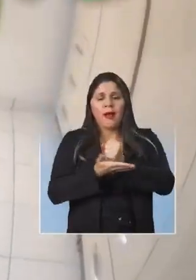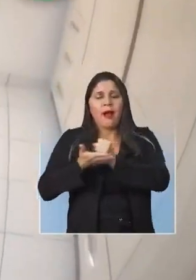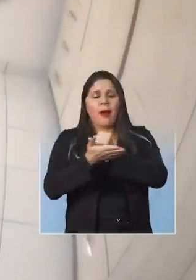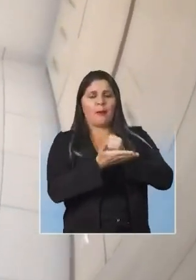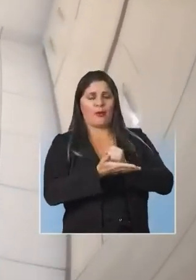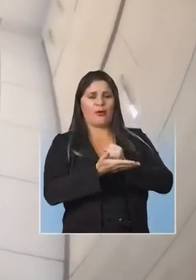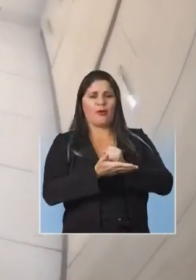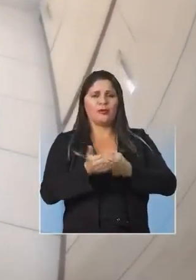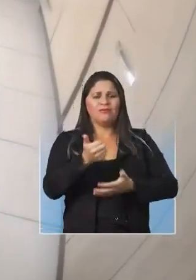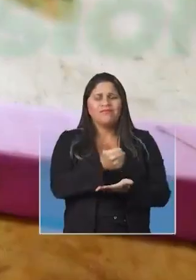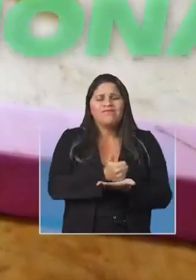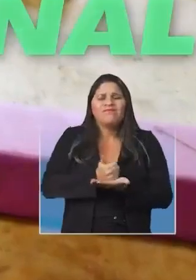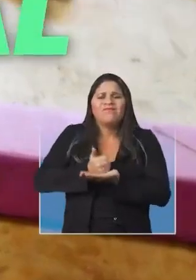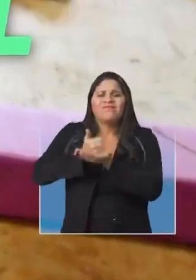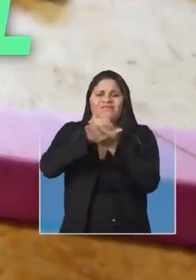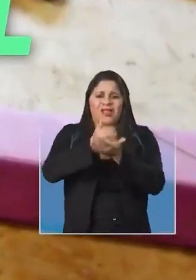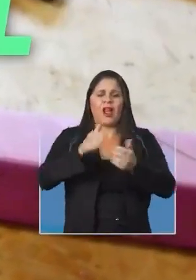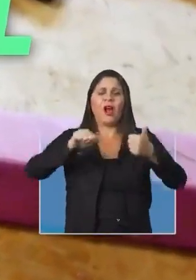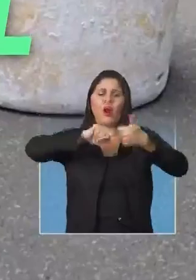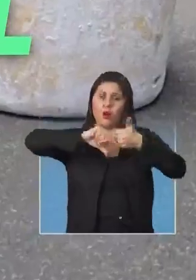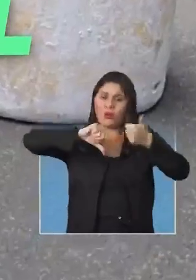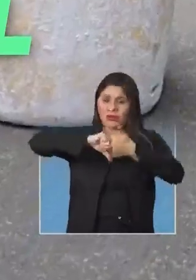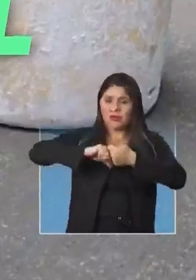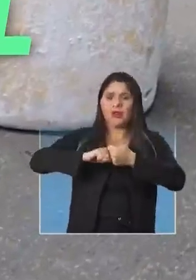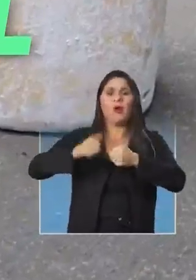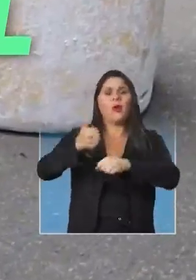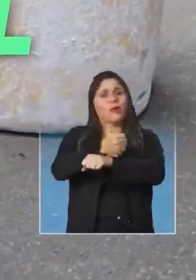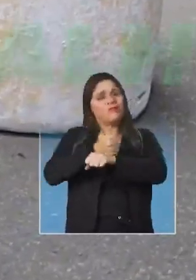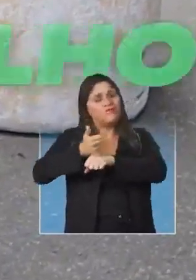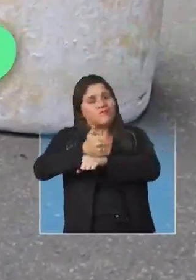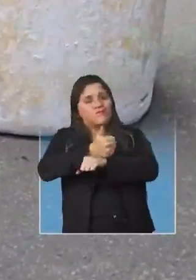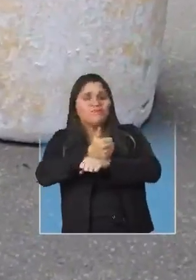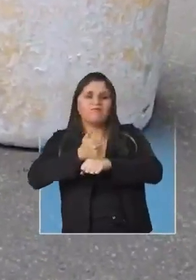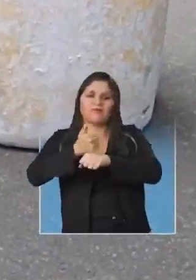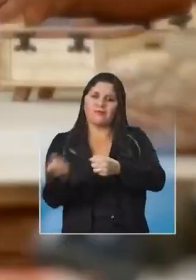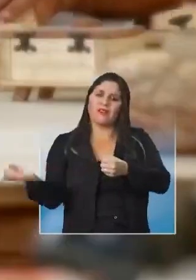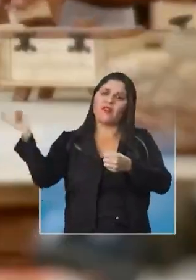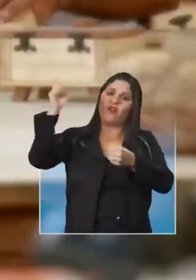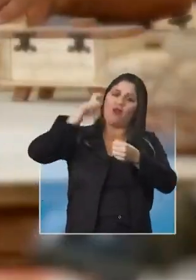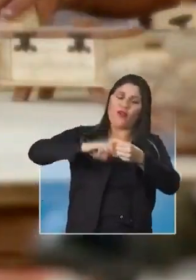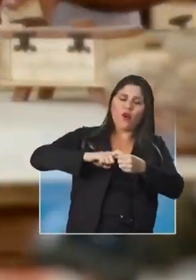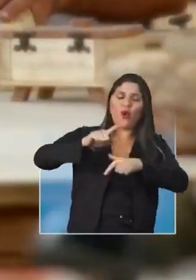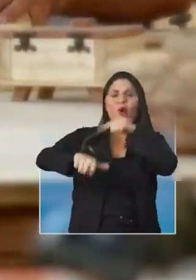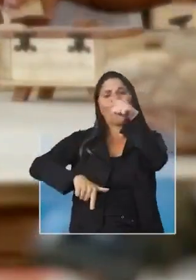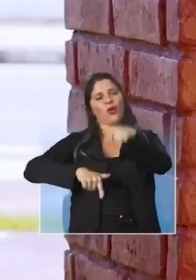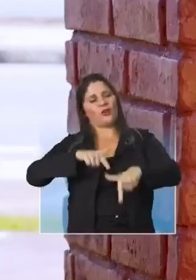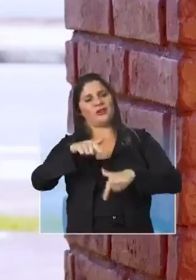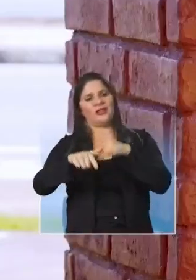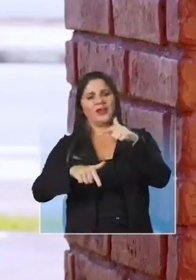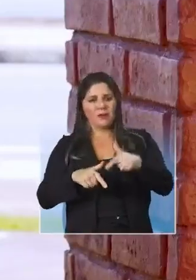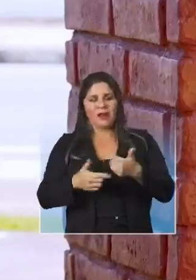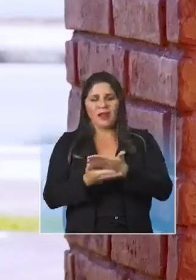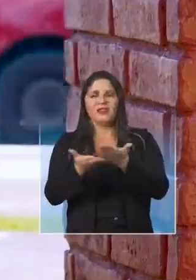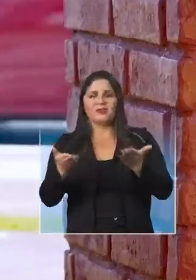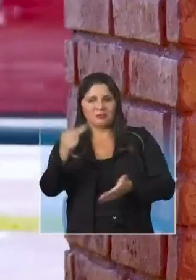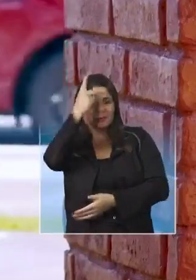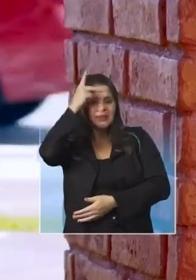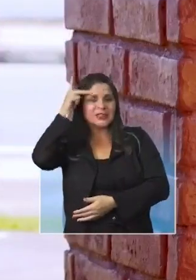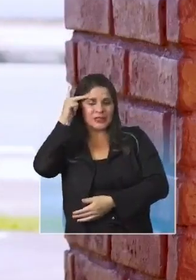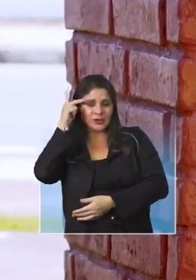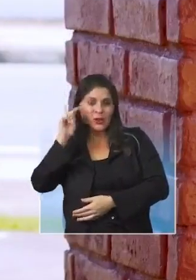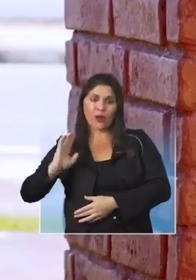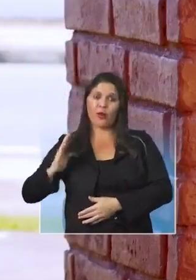é o acolhimento, a qualificação profissional, a reinserção no mercado de trabalho dessas pessoas e, quando